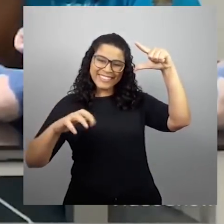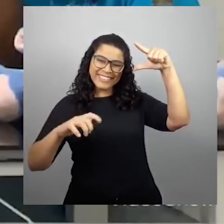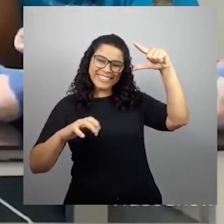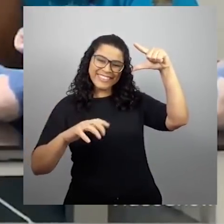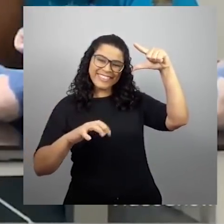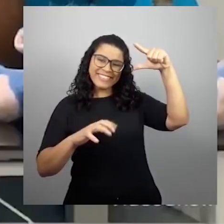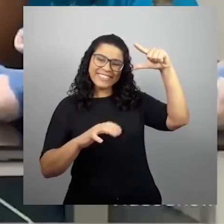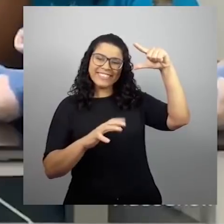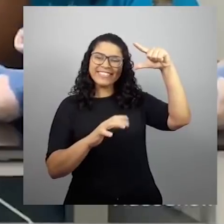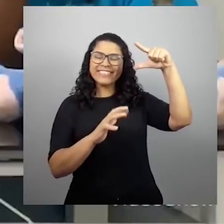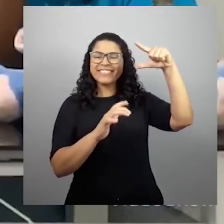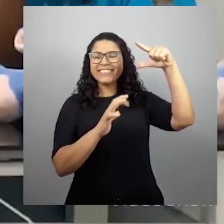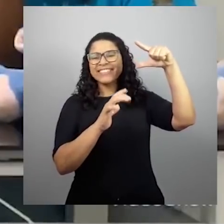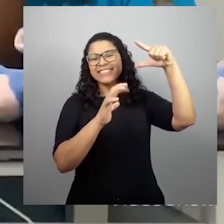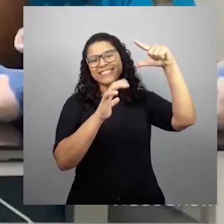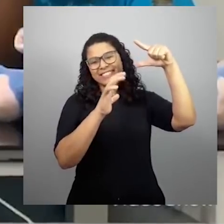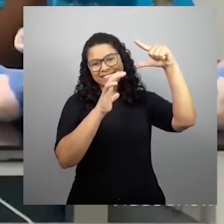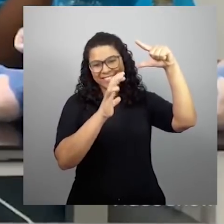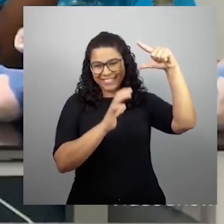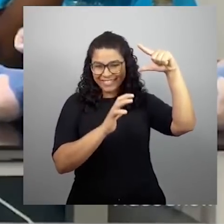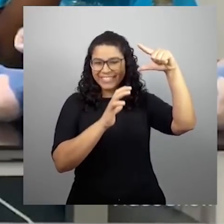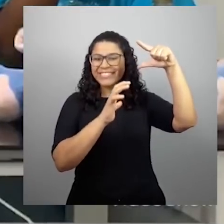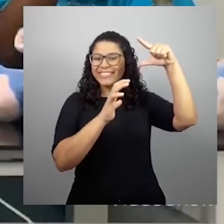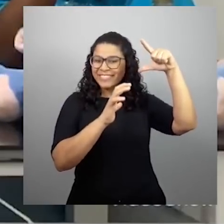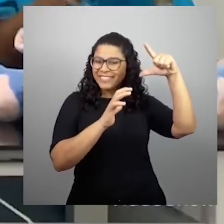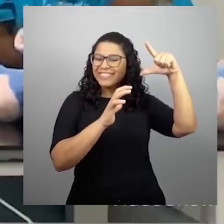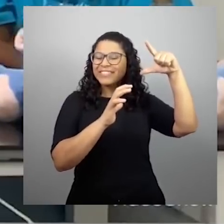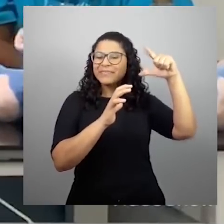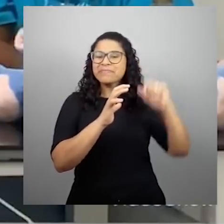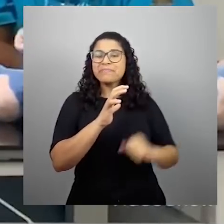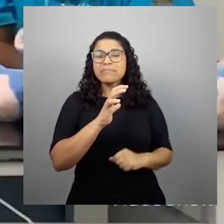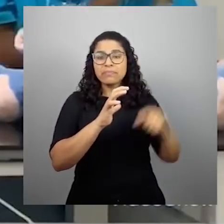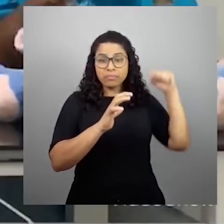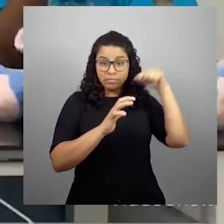surgindo e a Dona Aranha continua a